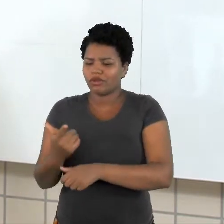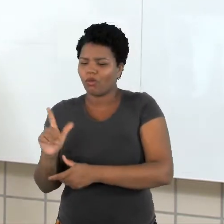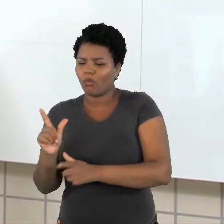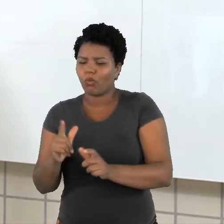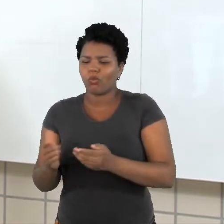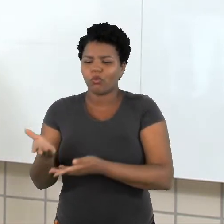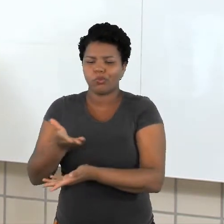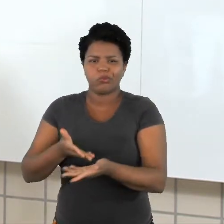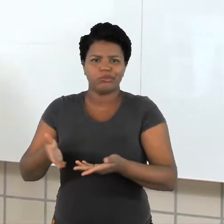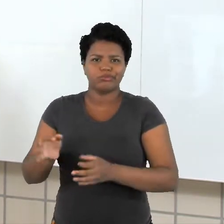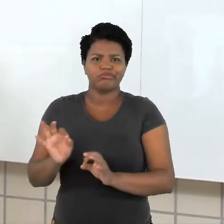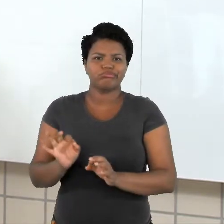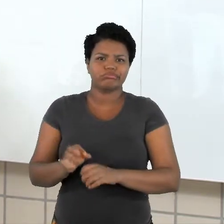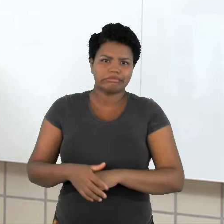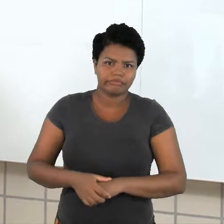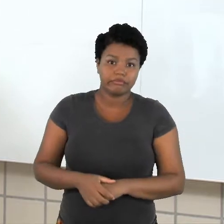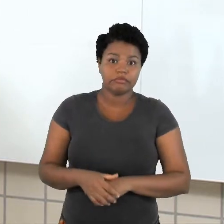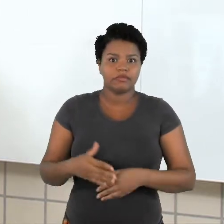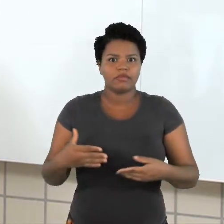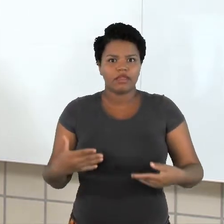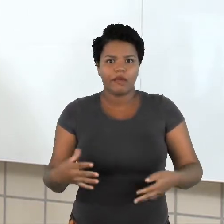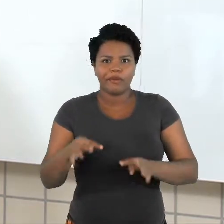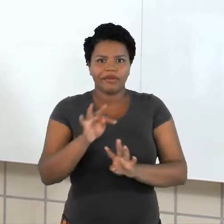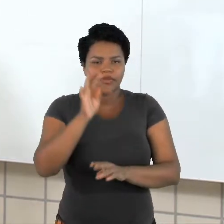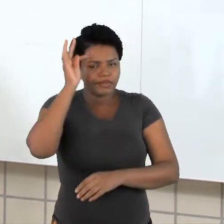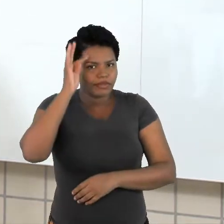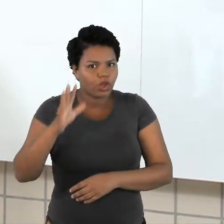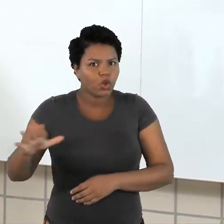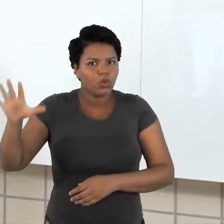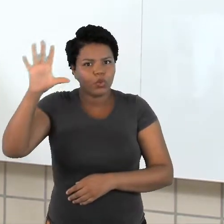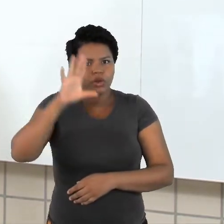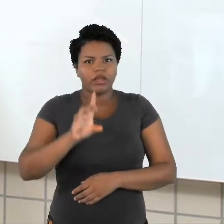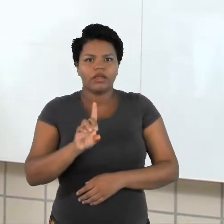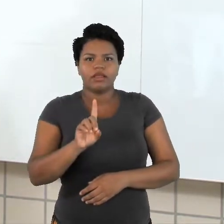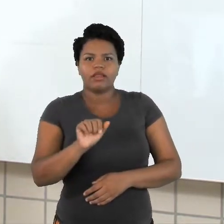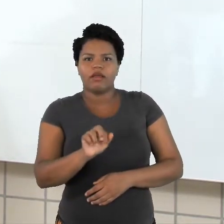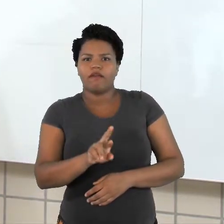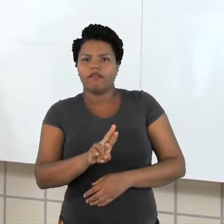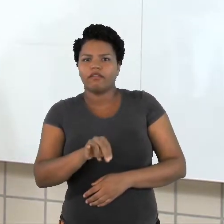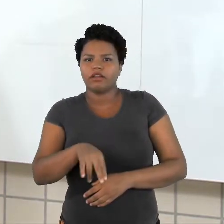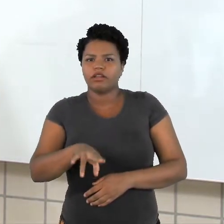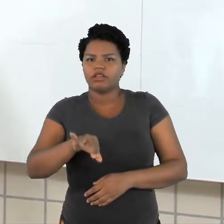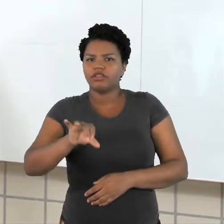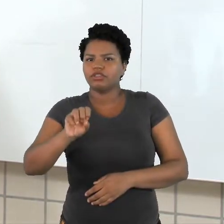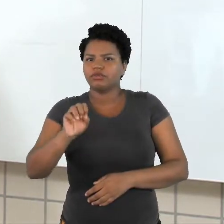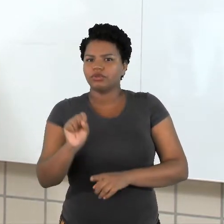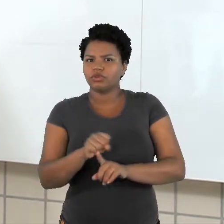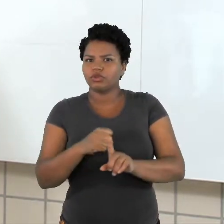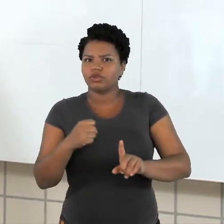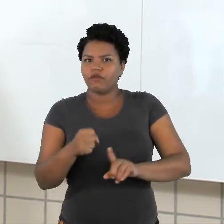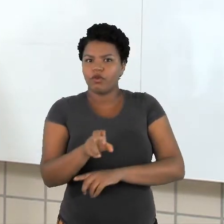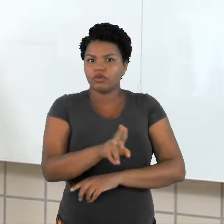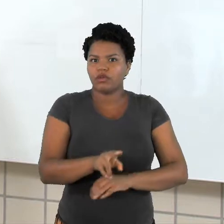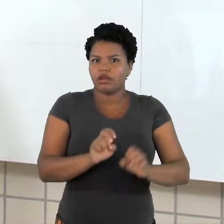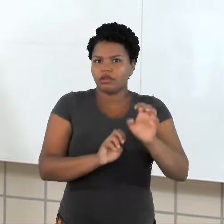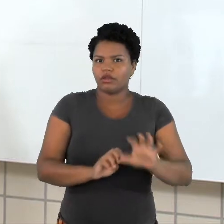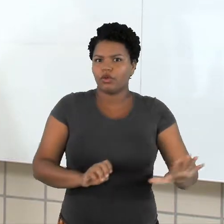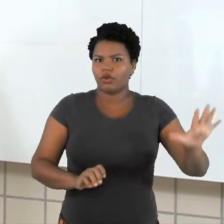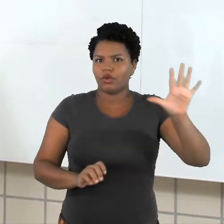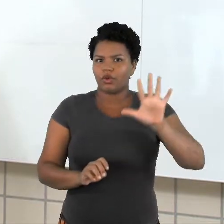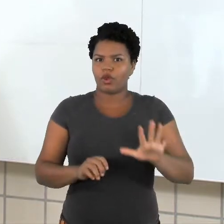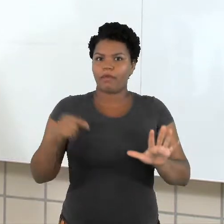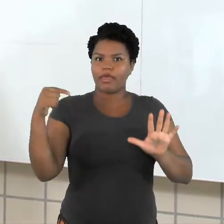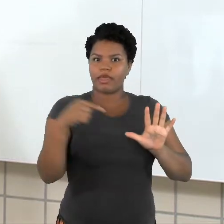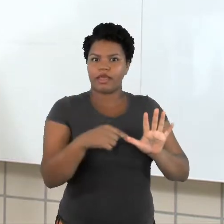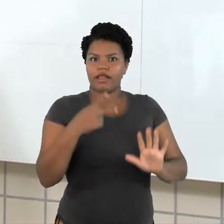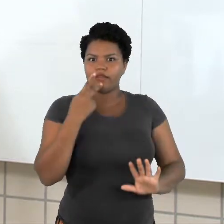Então, a teoria do darwinismo social foi utilizada para os europeus. Eles diziam